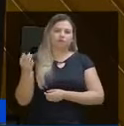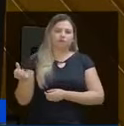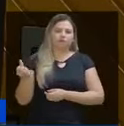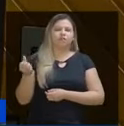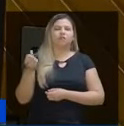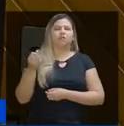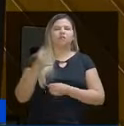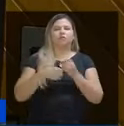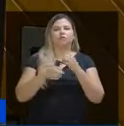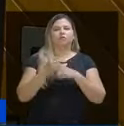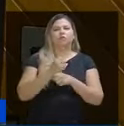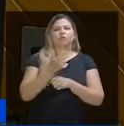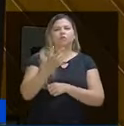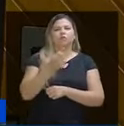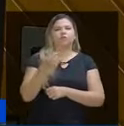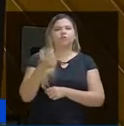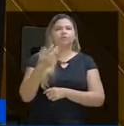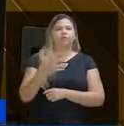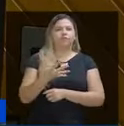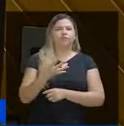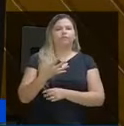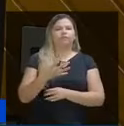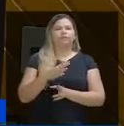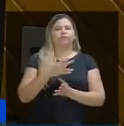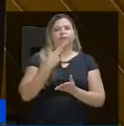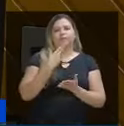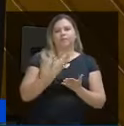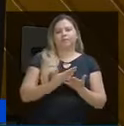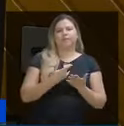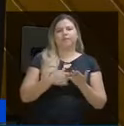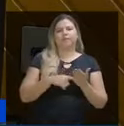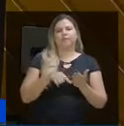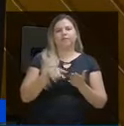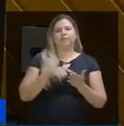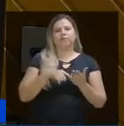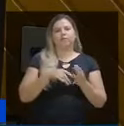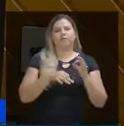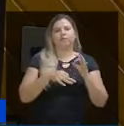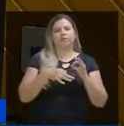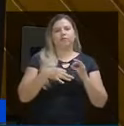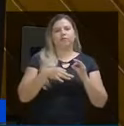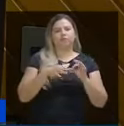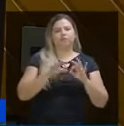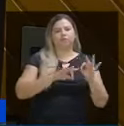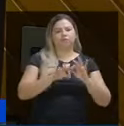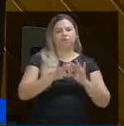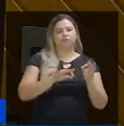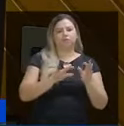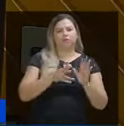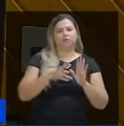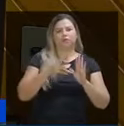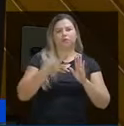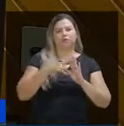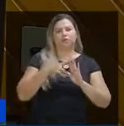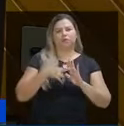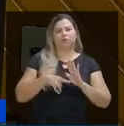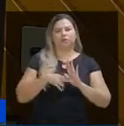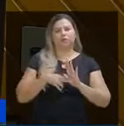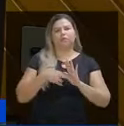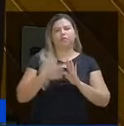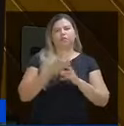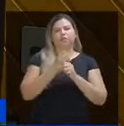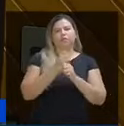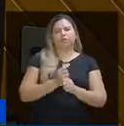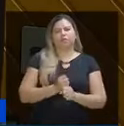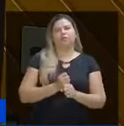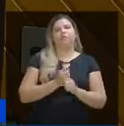06-0036-2024, relativo ao requerimento de regularização de conta. O mesmo juízo deferiu o pedido e determinou